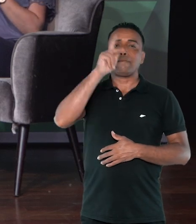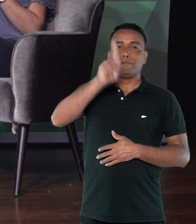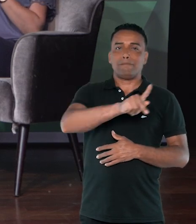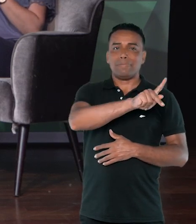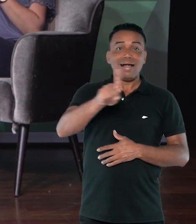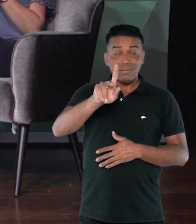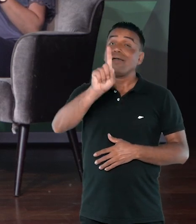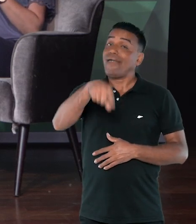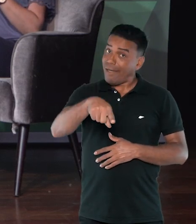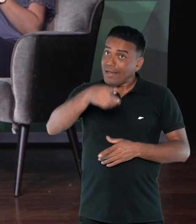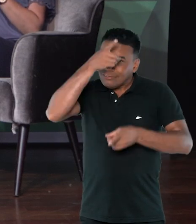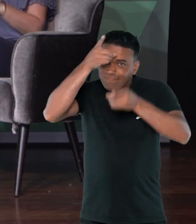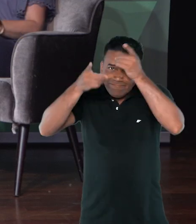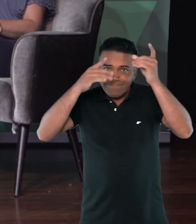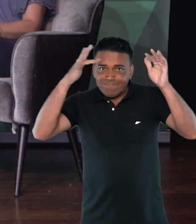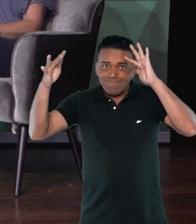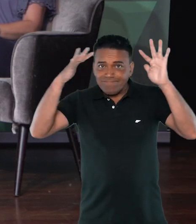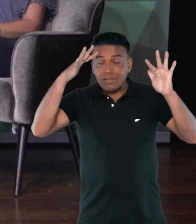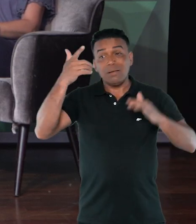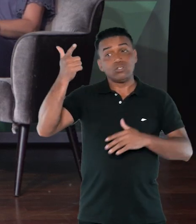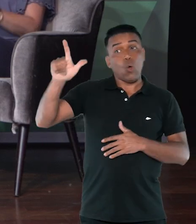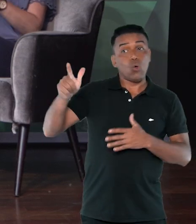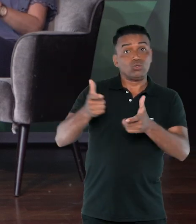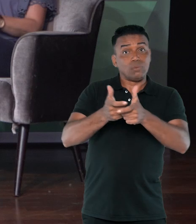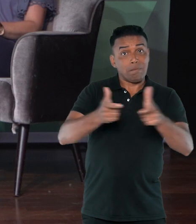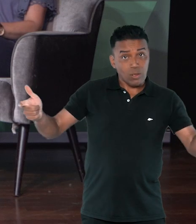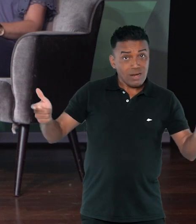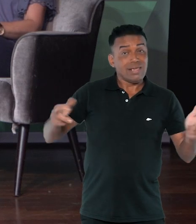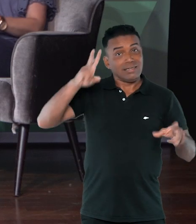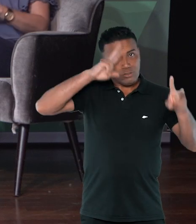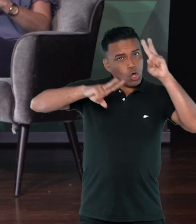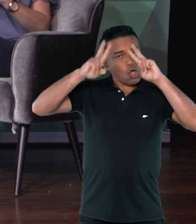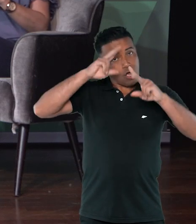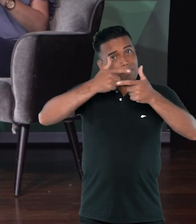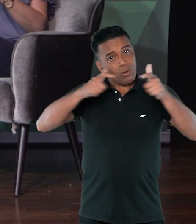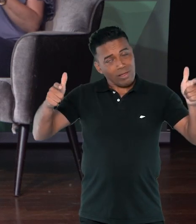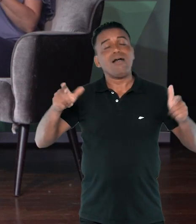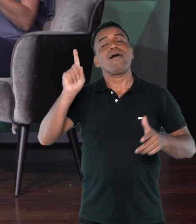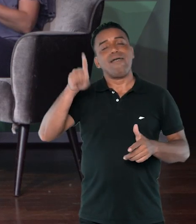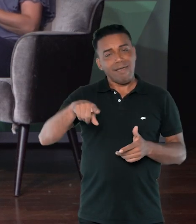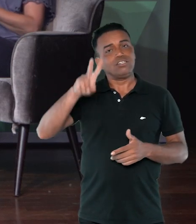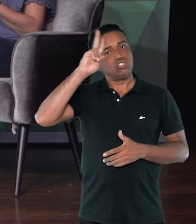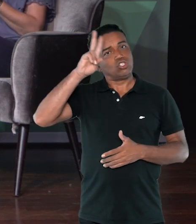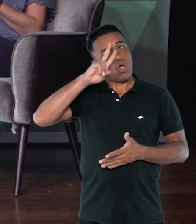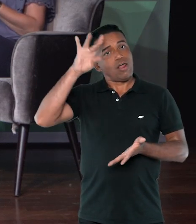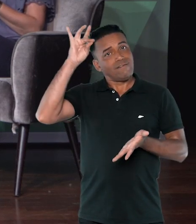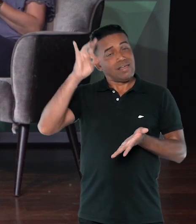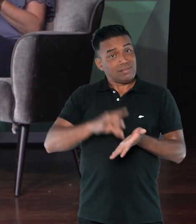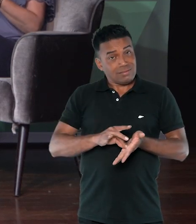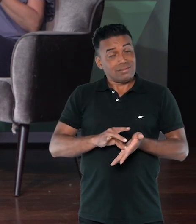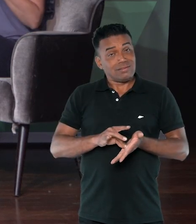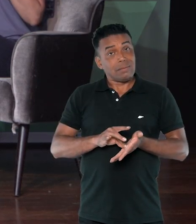a maioria é baseada em fatos reais, verdade ao pé da letra. Só que mesmo com a verdade ao pé da